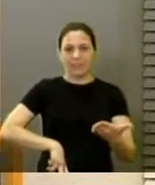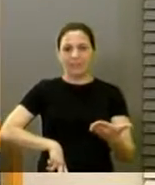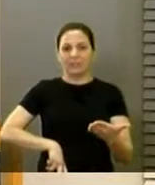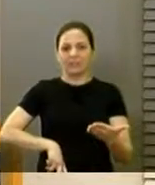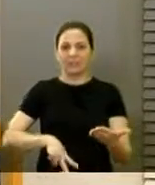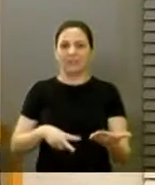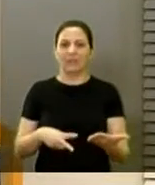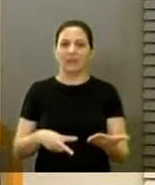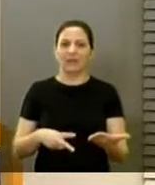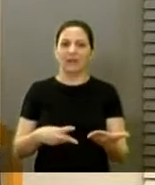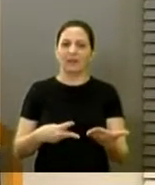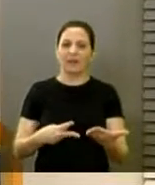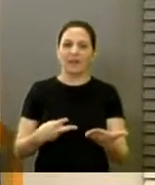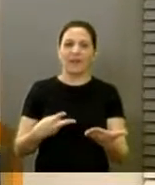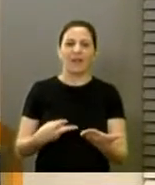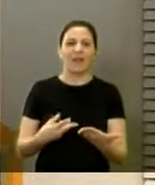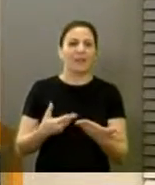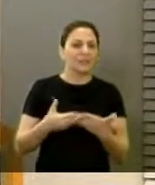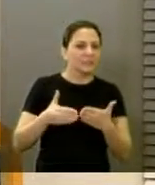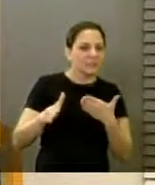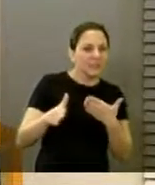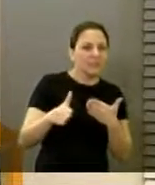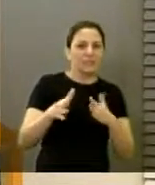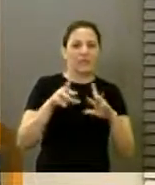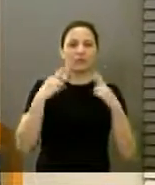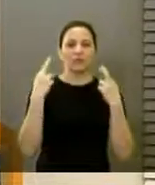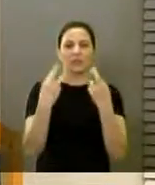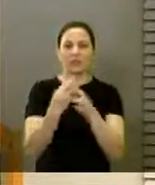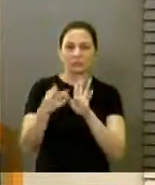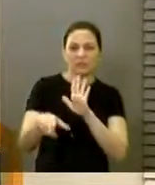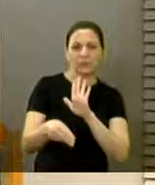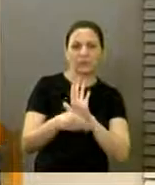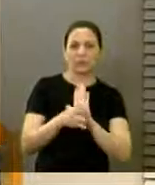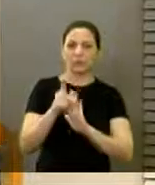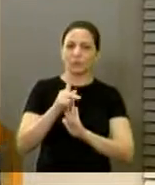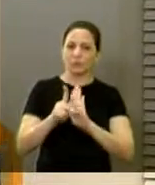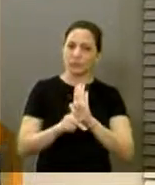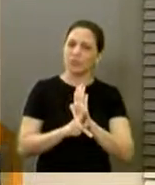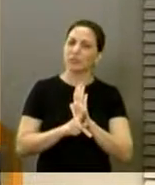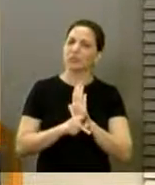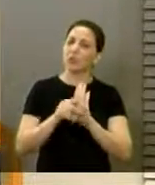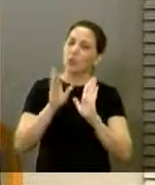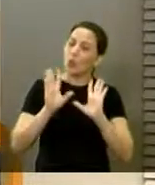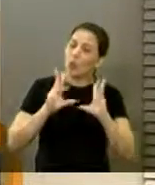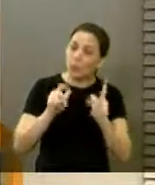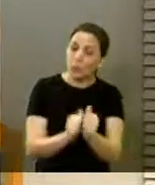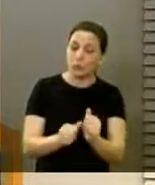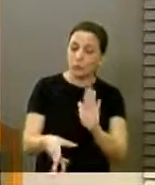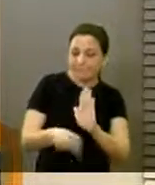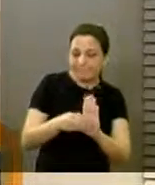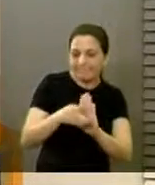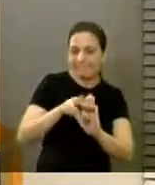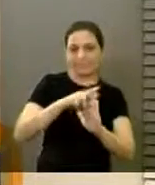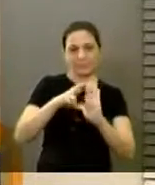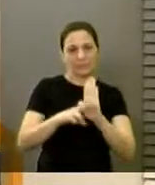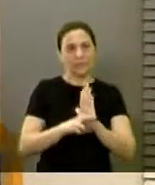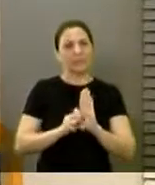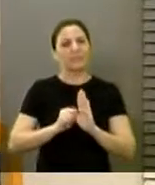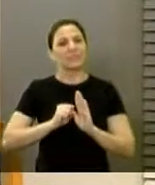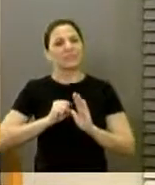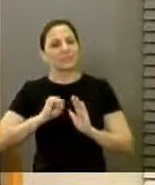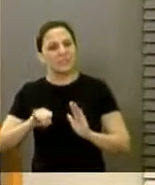honda da sessão não inclusão do projeto tudo isso é regimental agora se tem exagero se